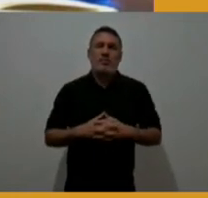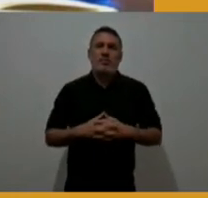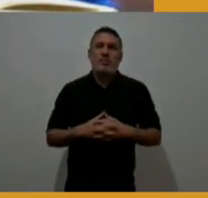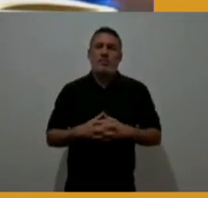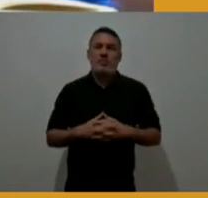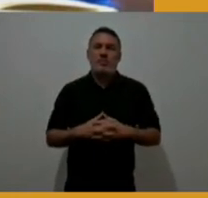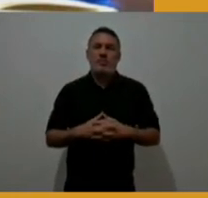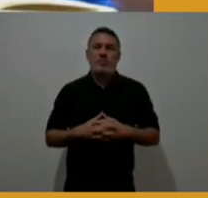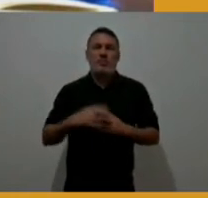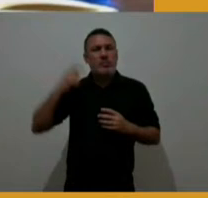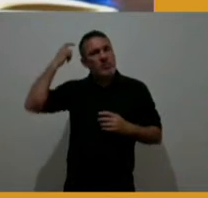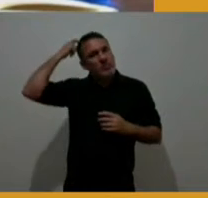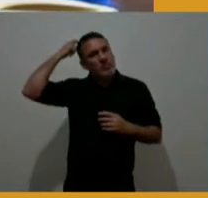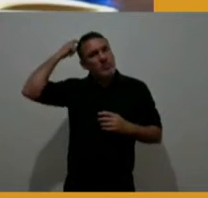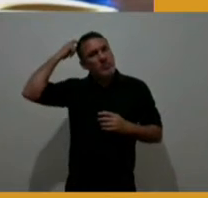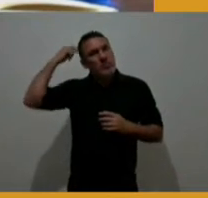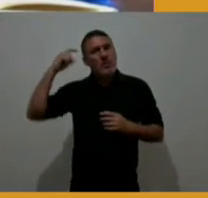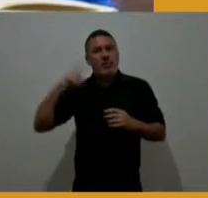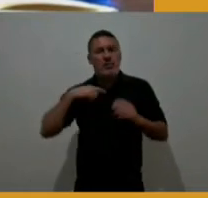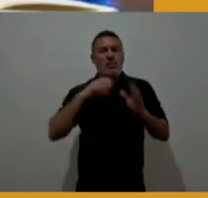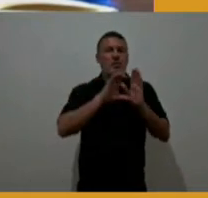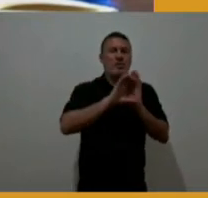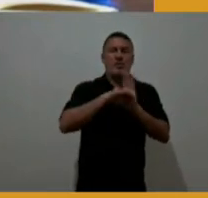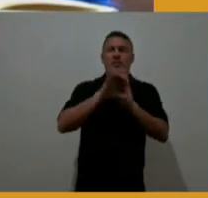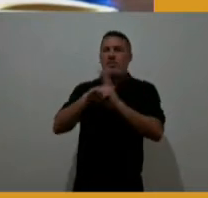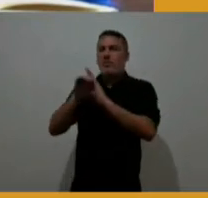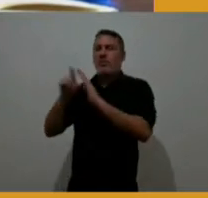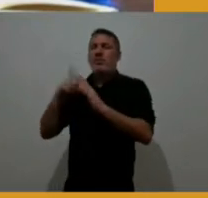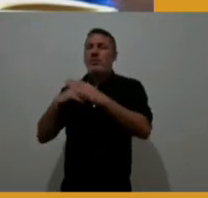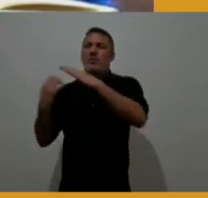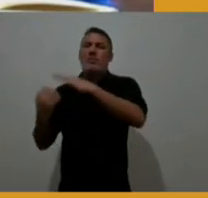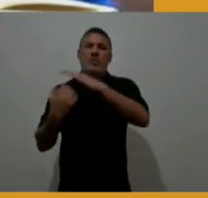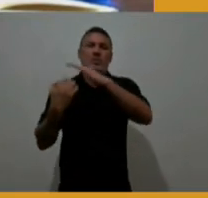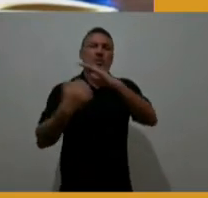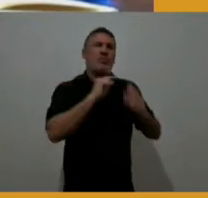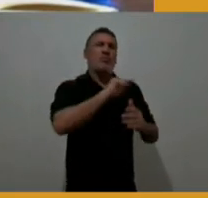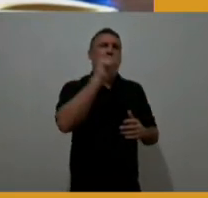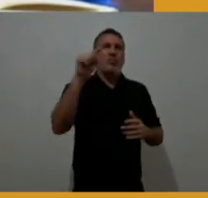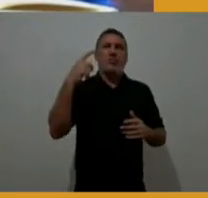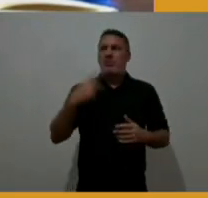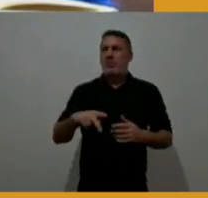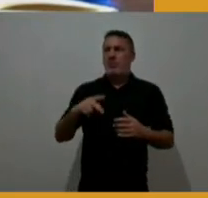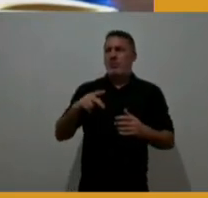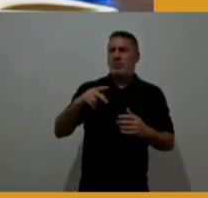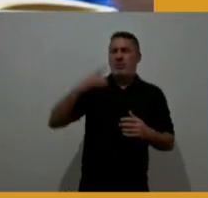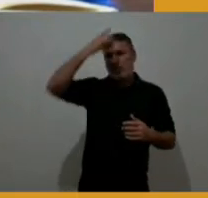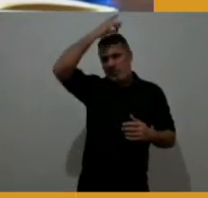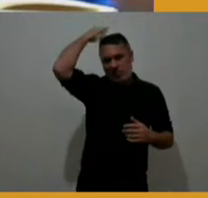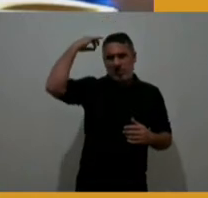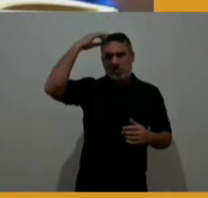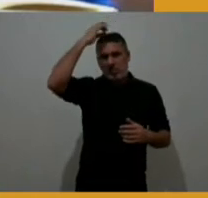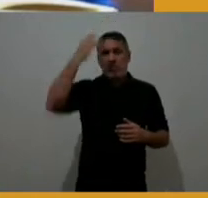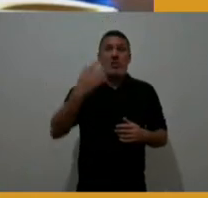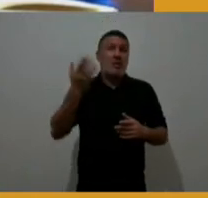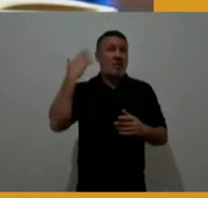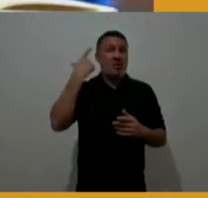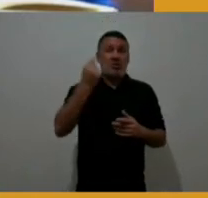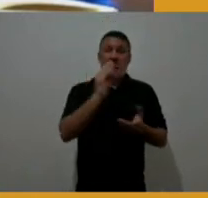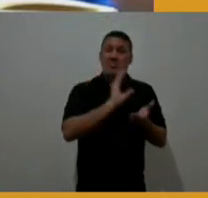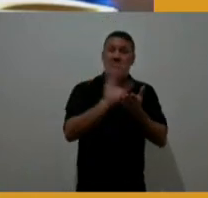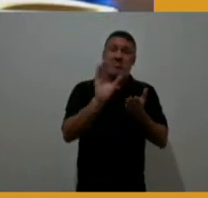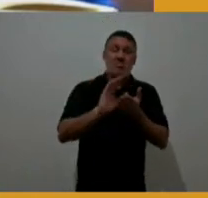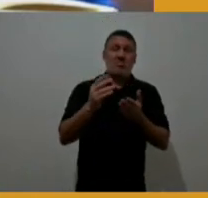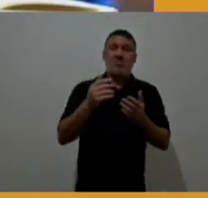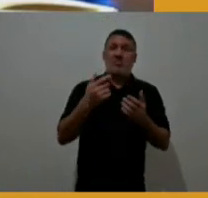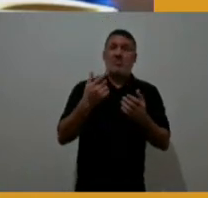integração desses conceitos em várias empresas no estado, que nem capital aberto tem hoje, nem estão pensando em abrir o